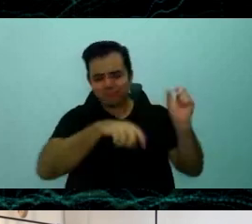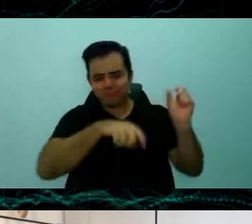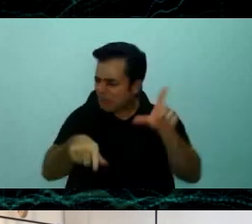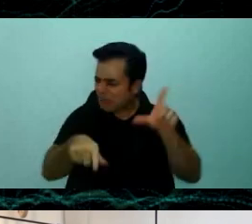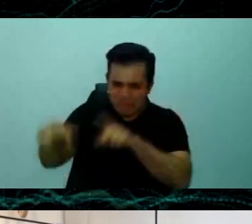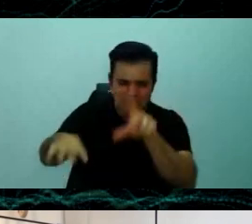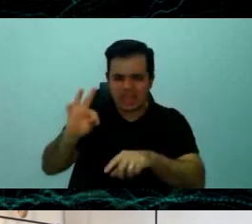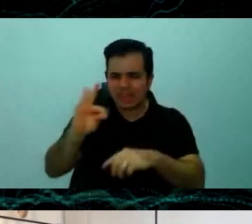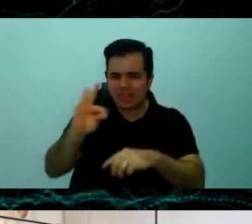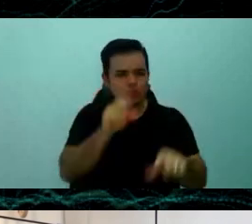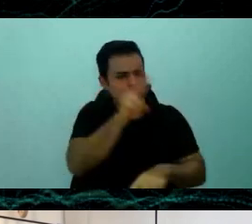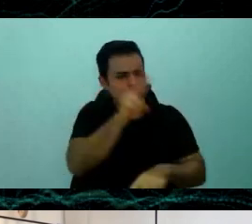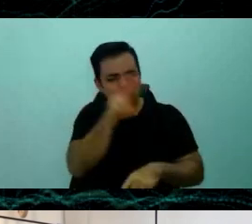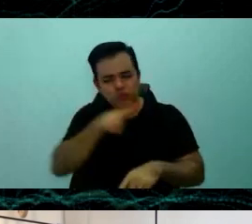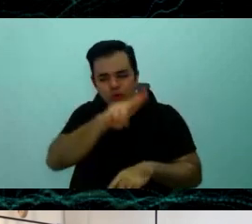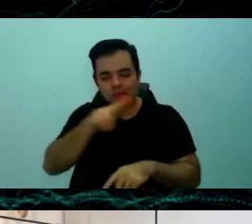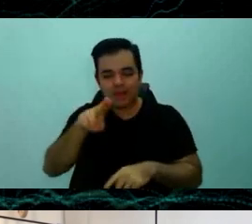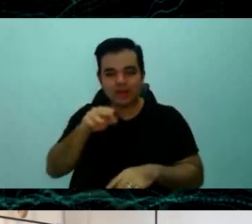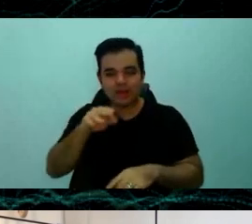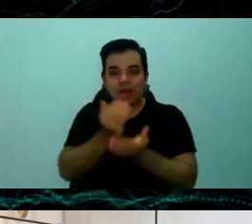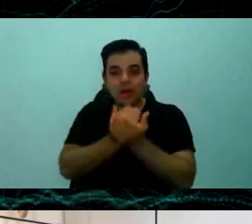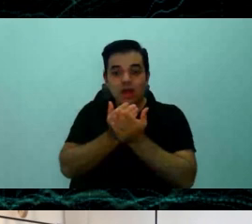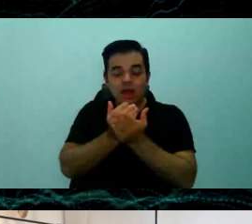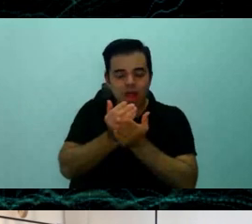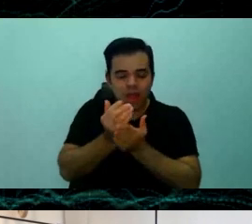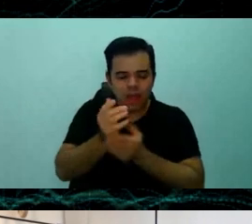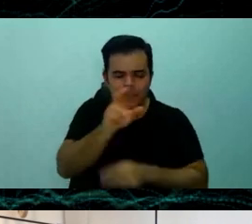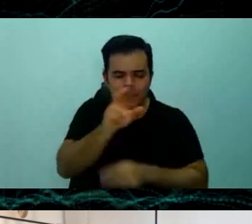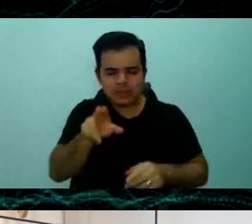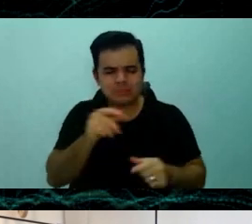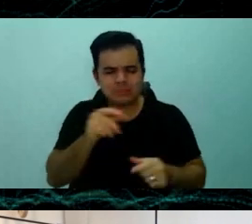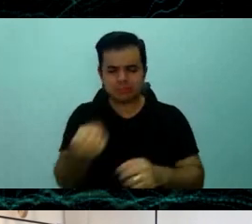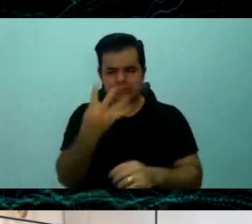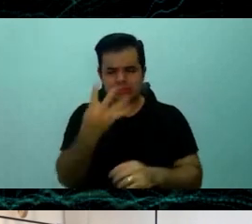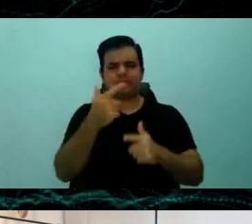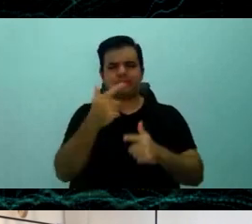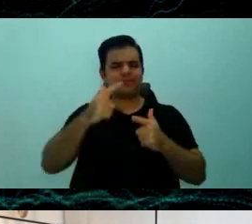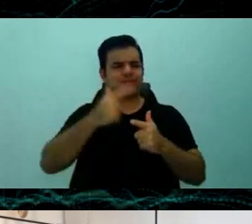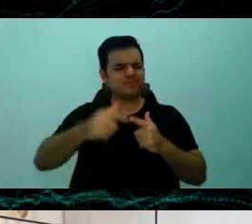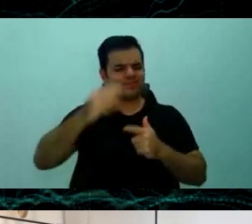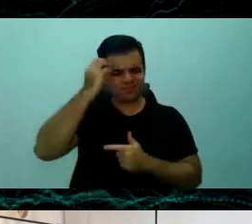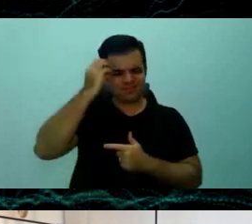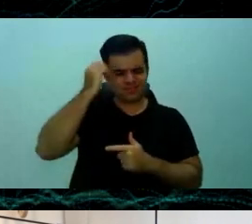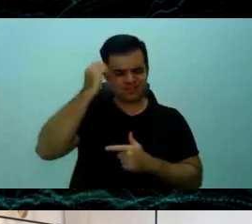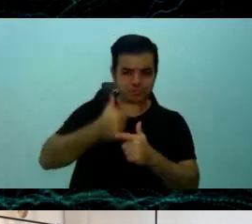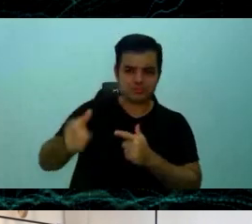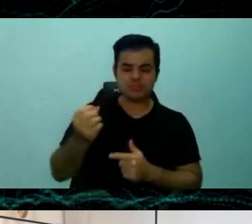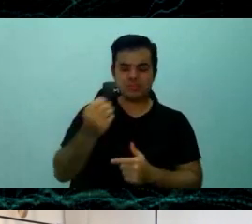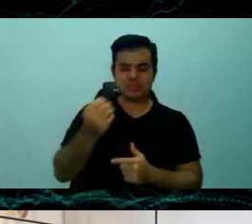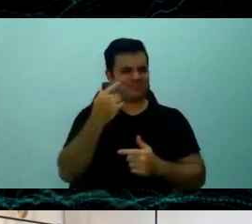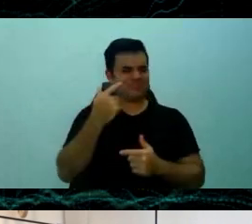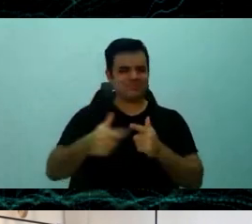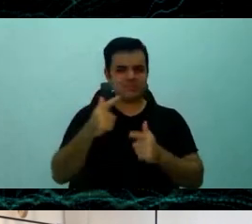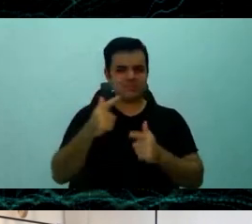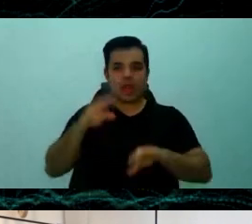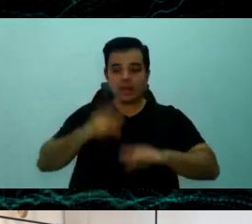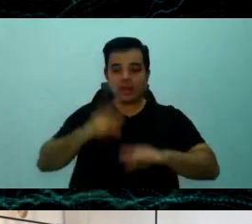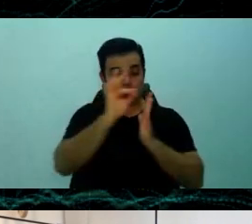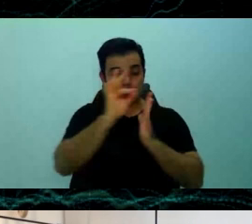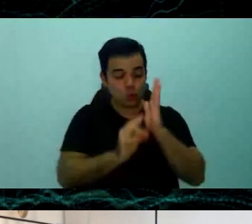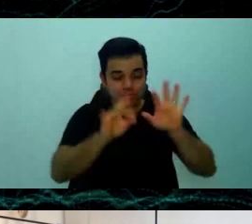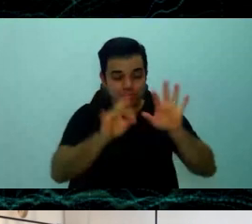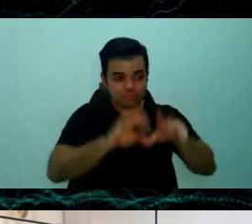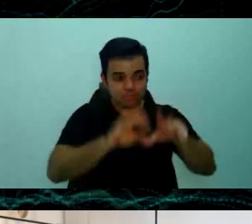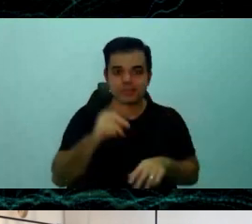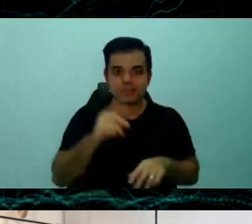usar o Terraform, você começa a ter alguns problemas. Às vezes é difícil você criar um código e tentar migrar ele